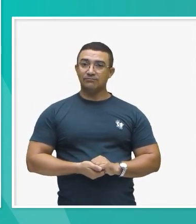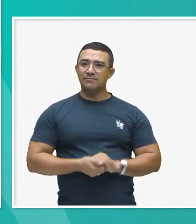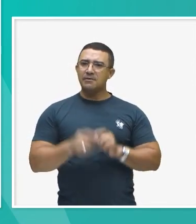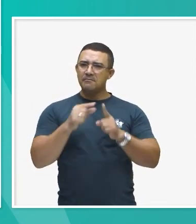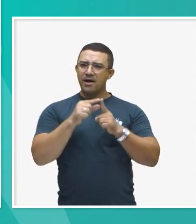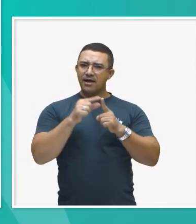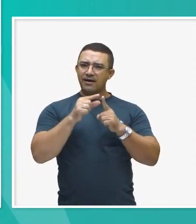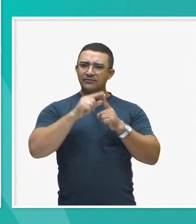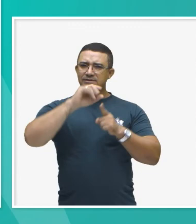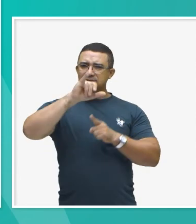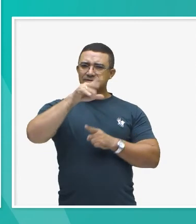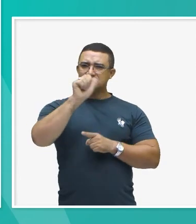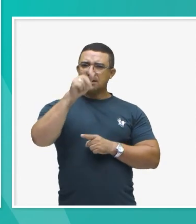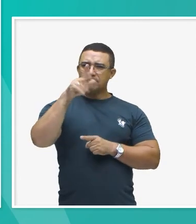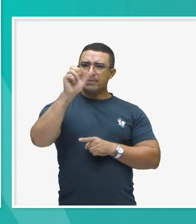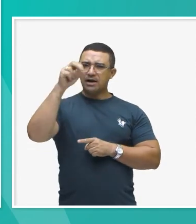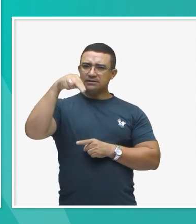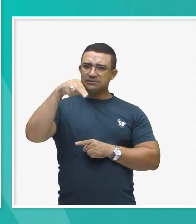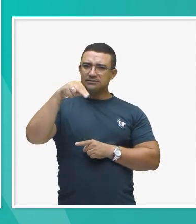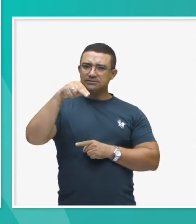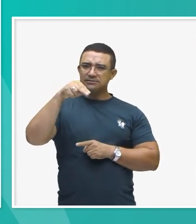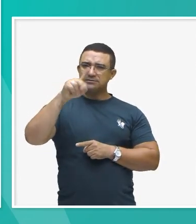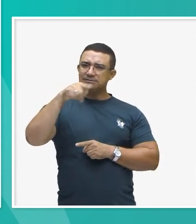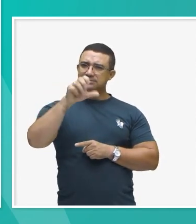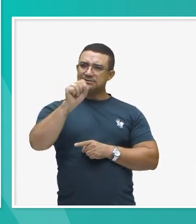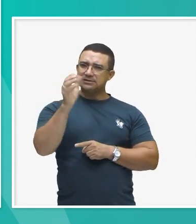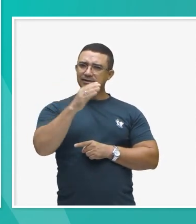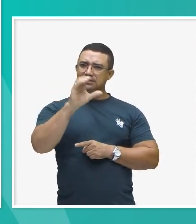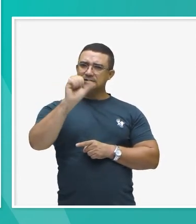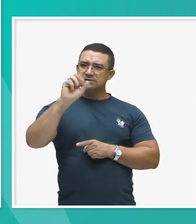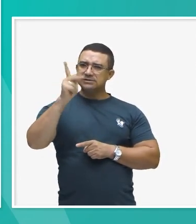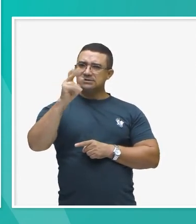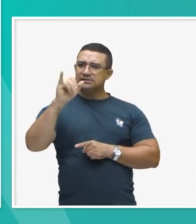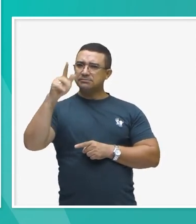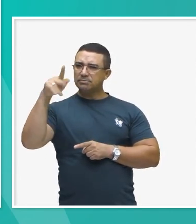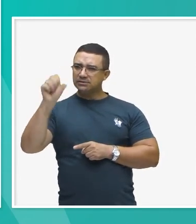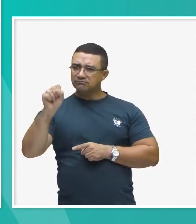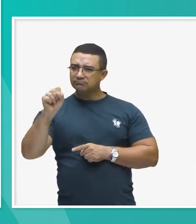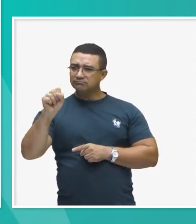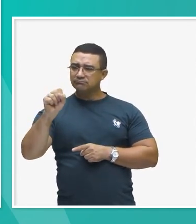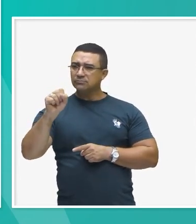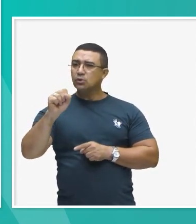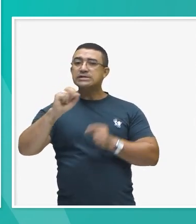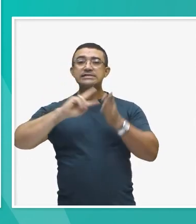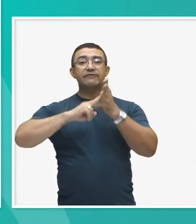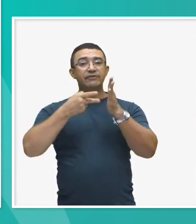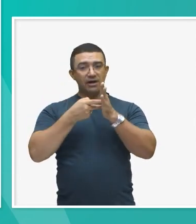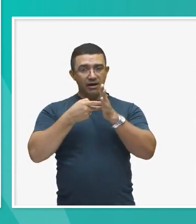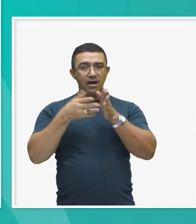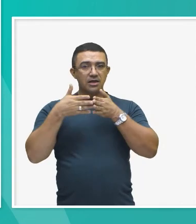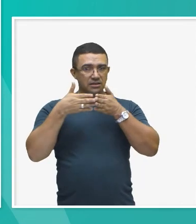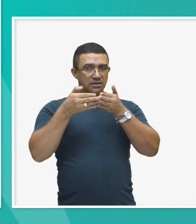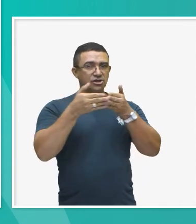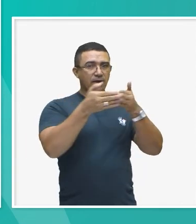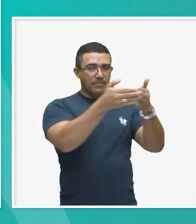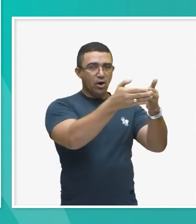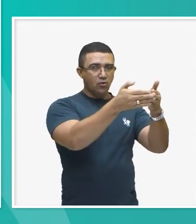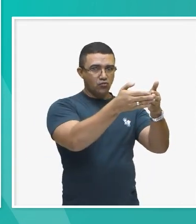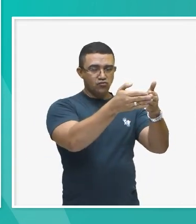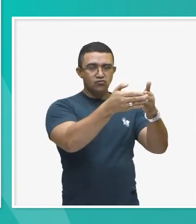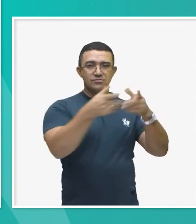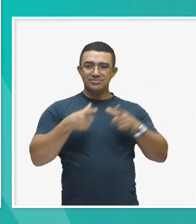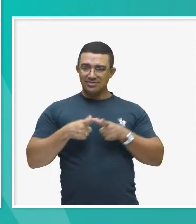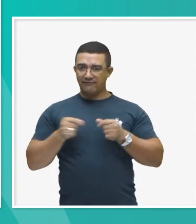Japan's ships, que está em negrito aí, né, ela quer dizer o seguinte: os navios japoneses de pesca trazem